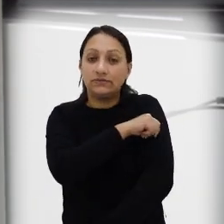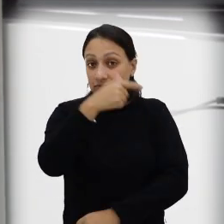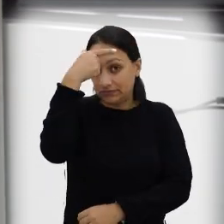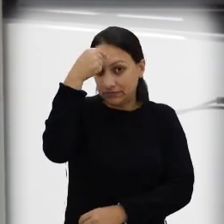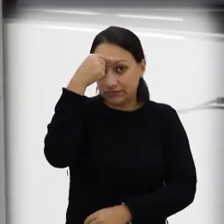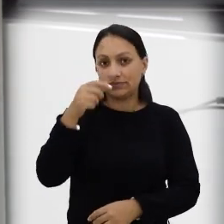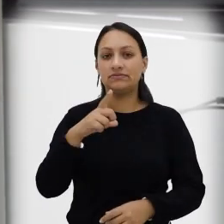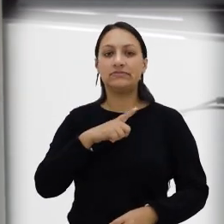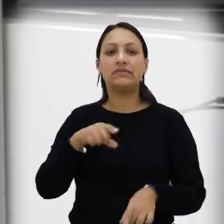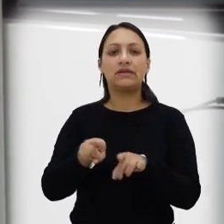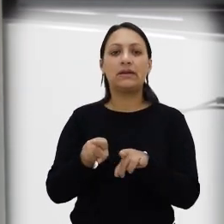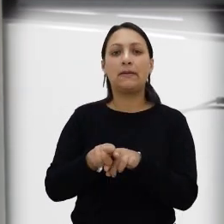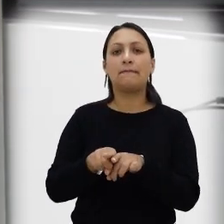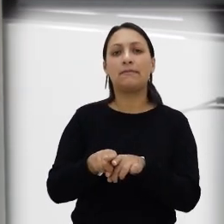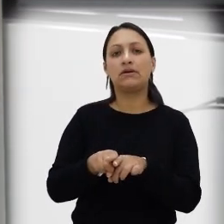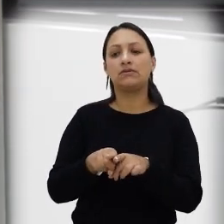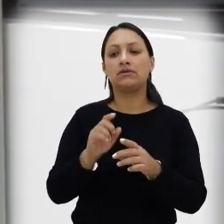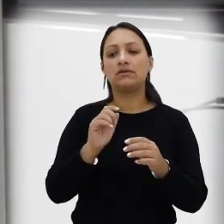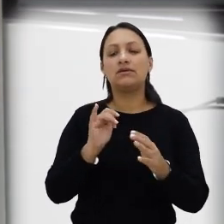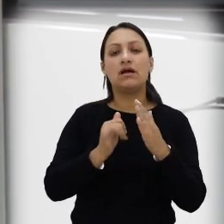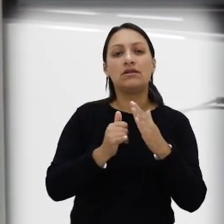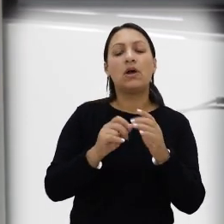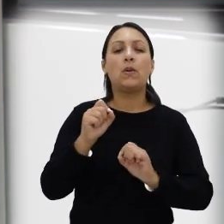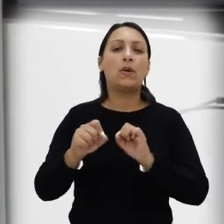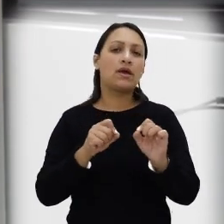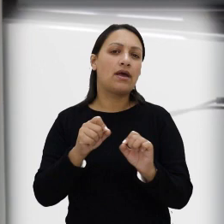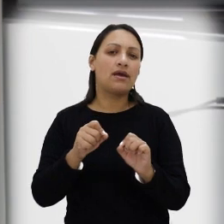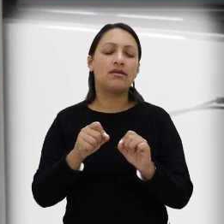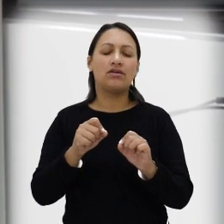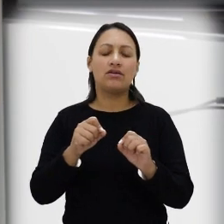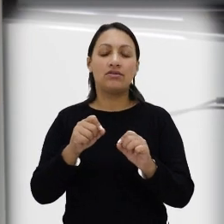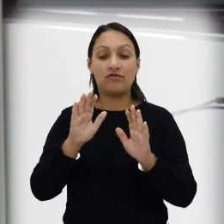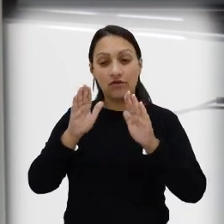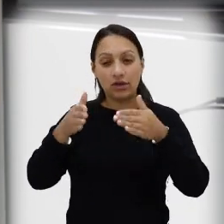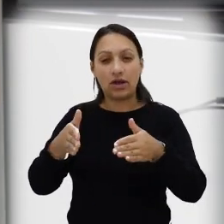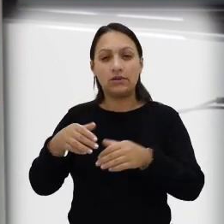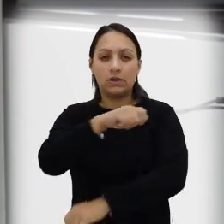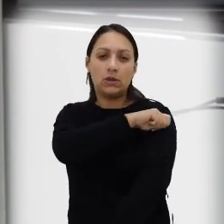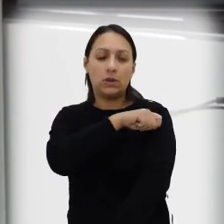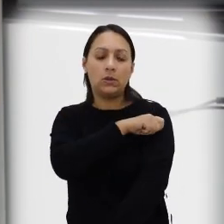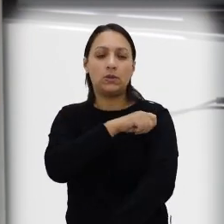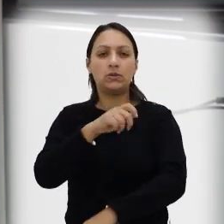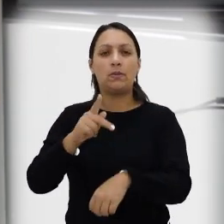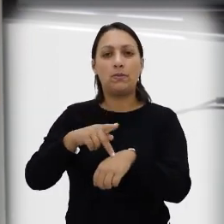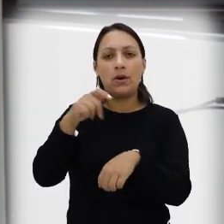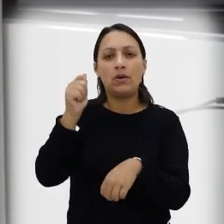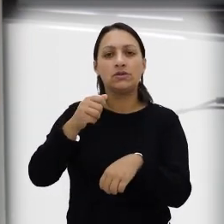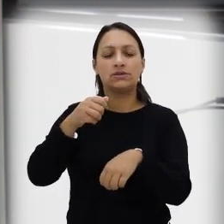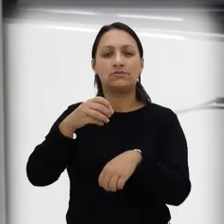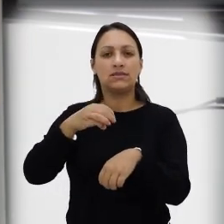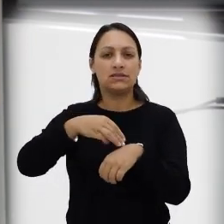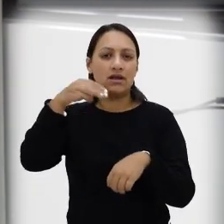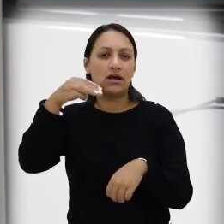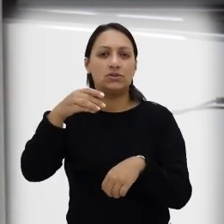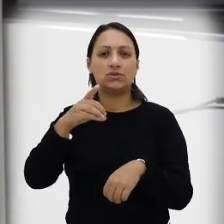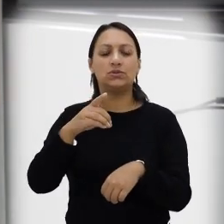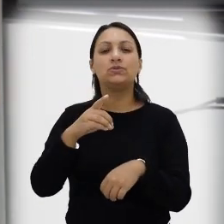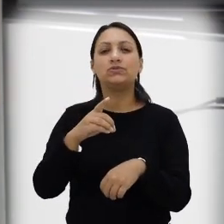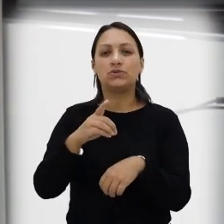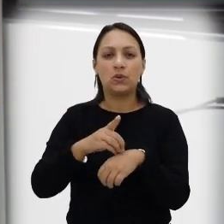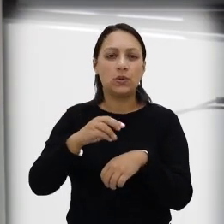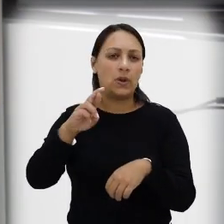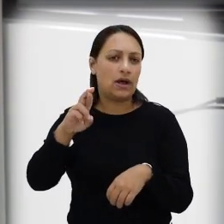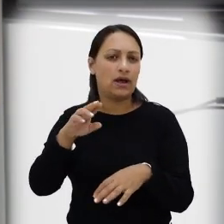um Startup Pós-Graduation, que é voltado para aluno de MBA, mestrado e doutorado, também um desafio. Então, são